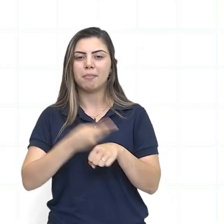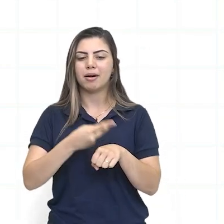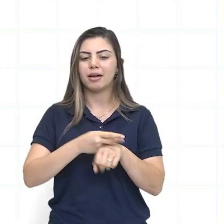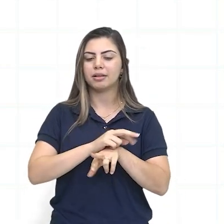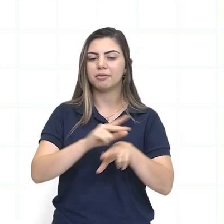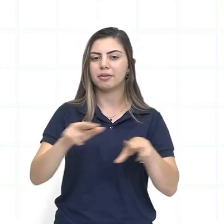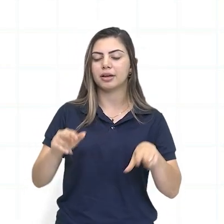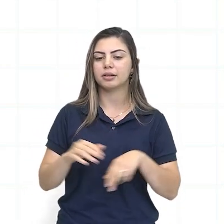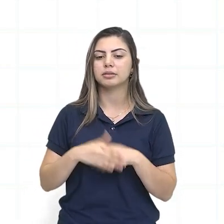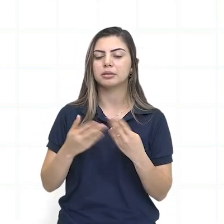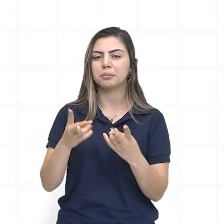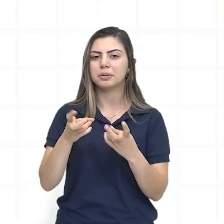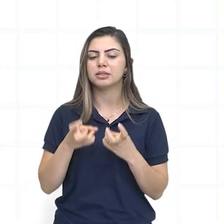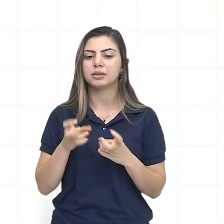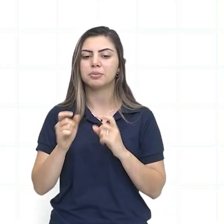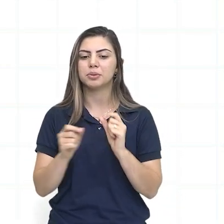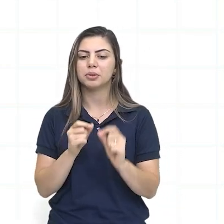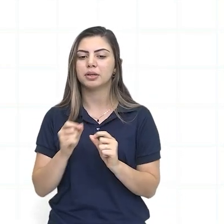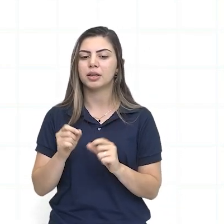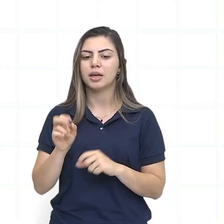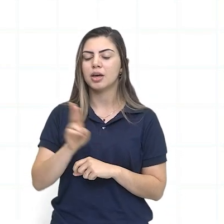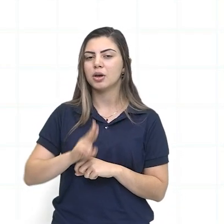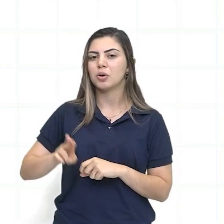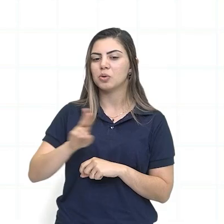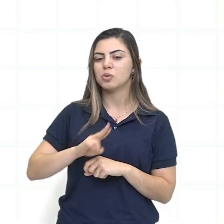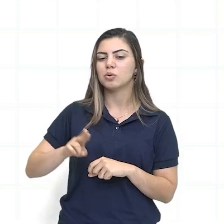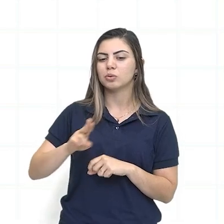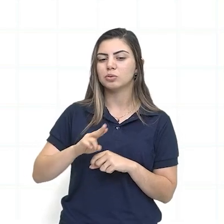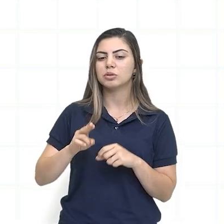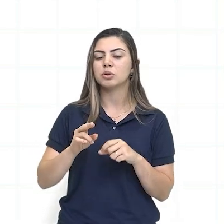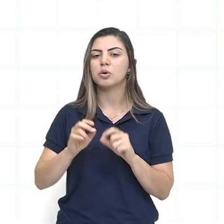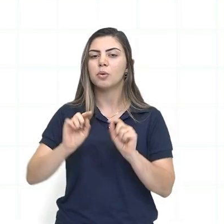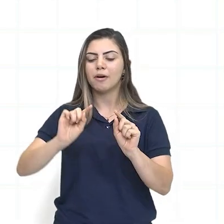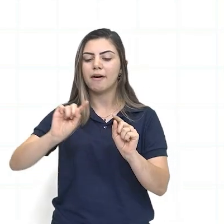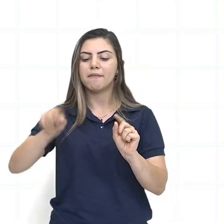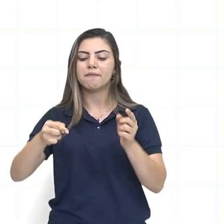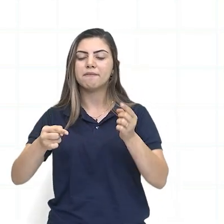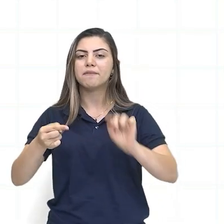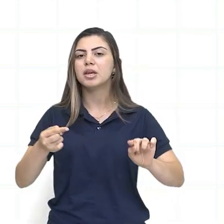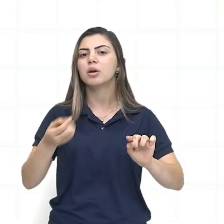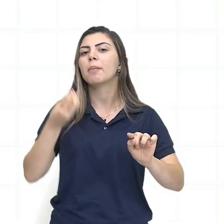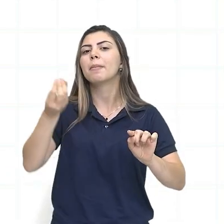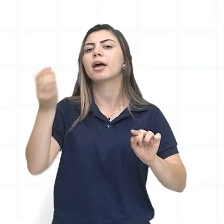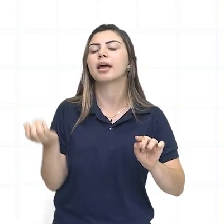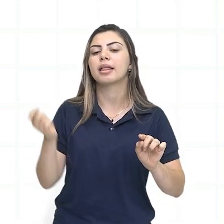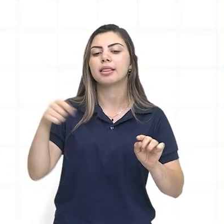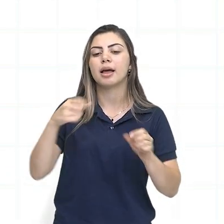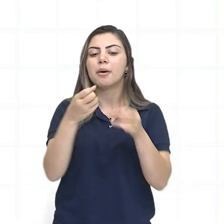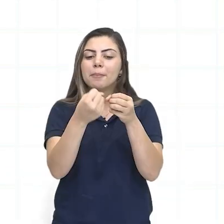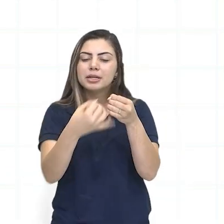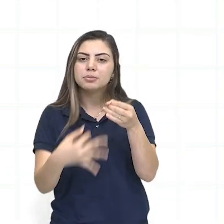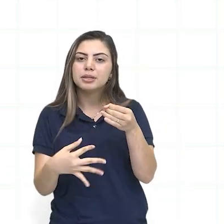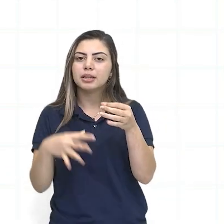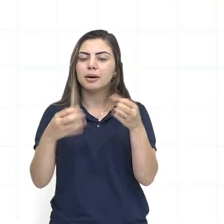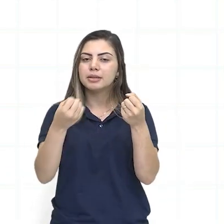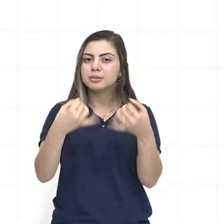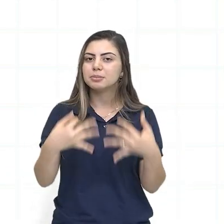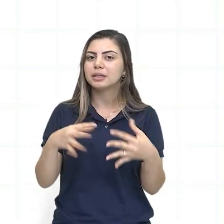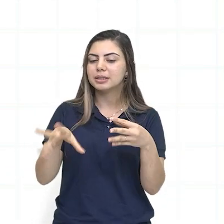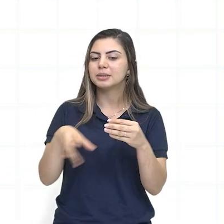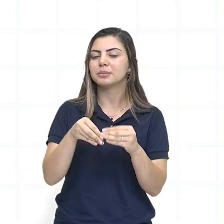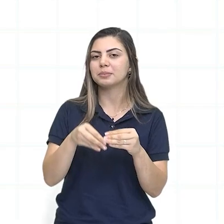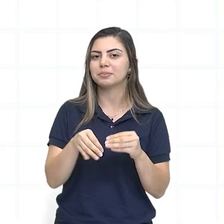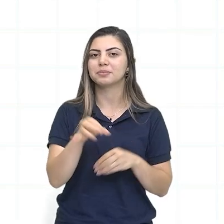enumeração. Possui o quê? Água doce, minérios, vamos supor, florestas, etc, etc, etc,